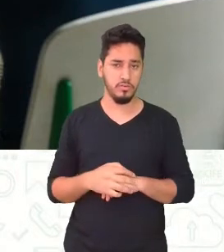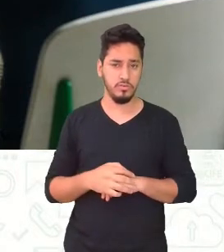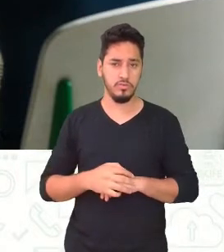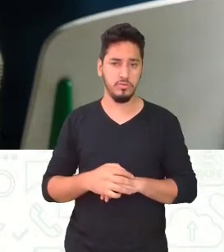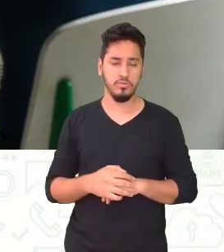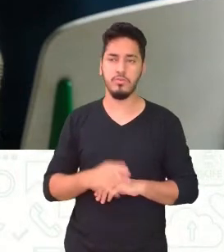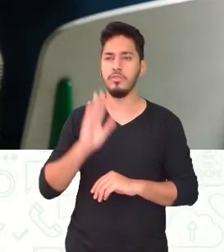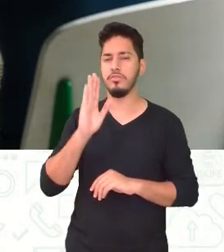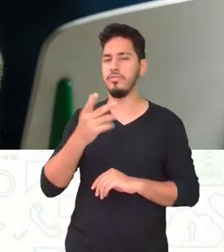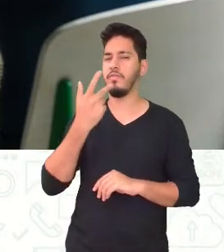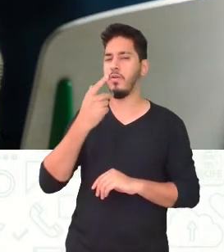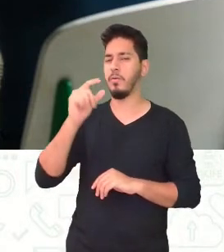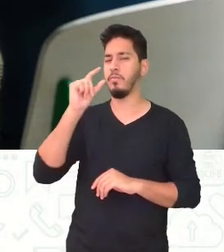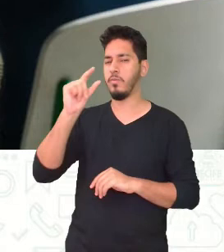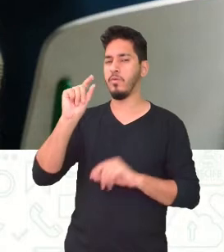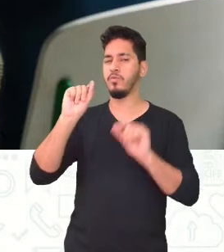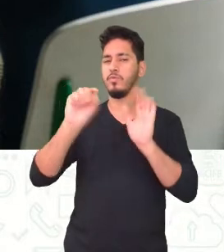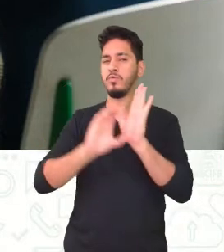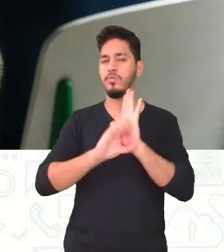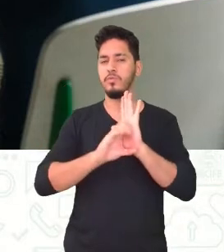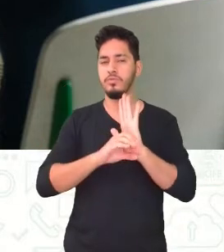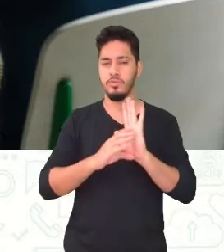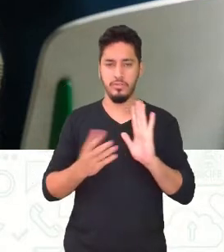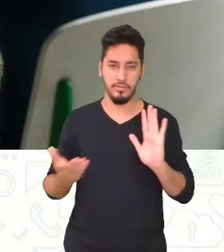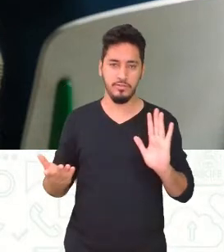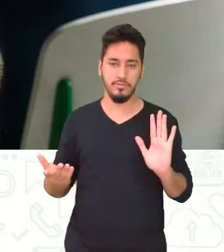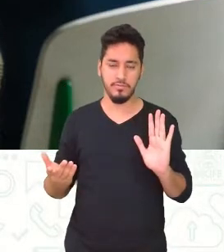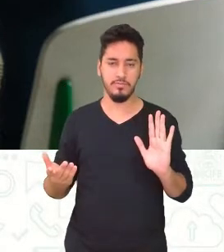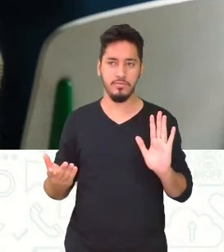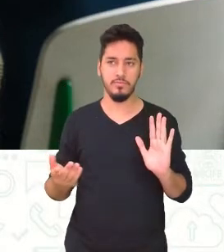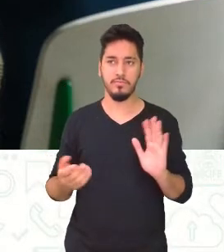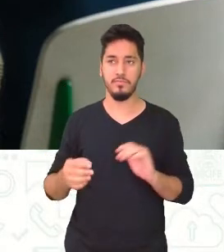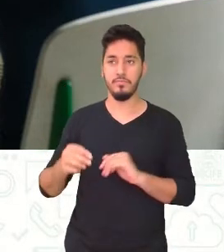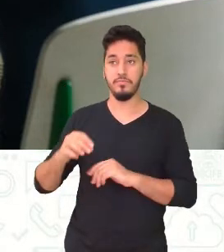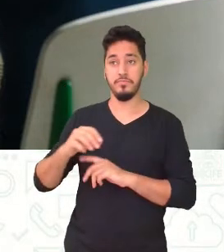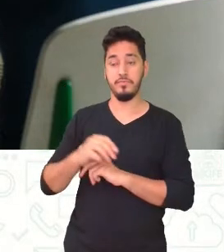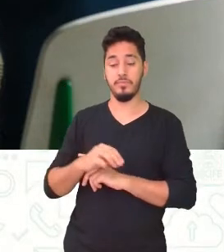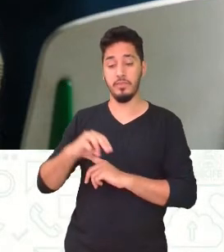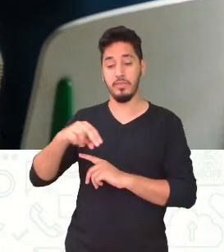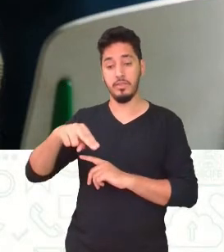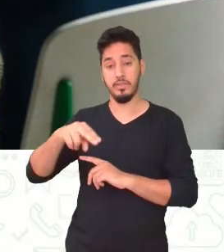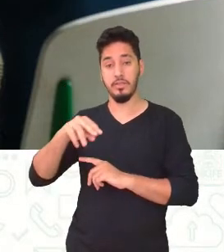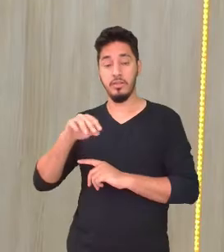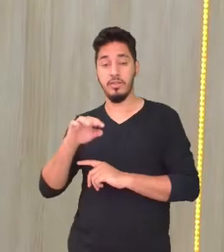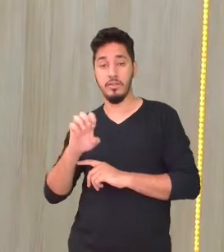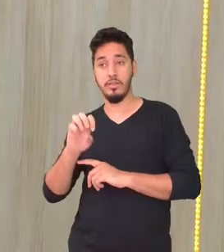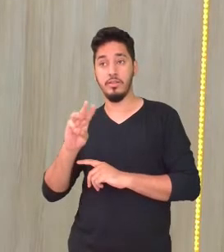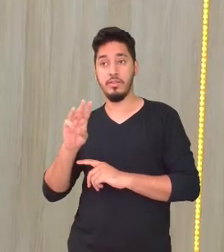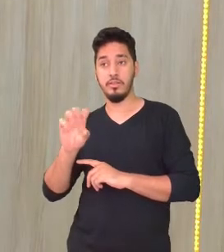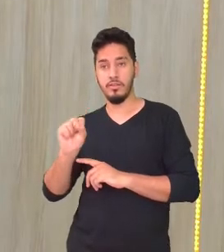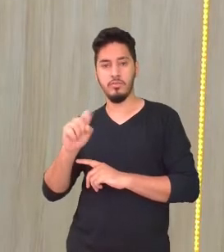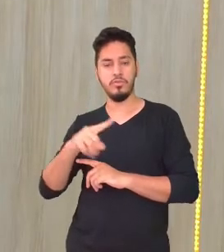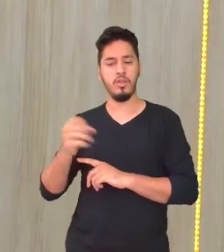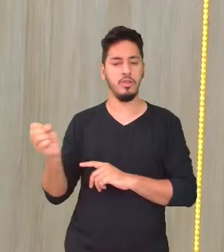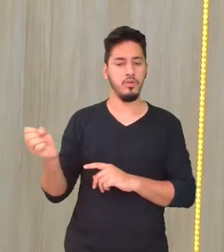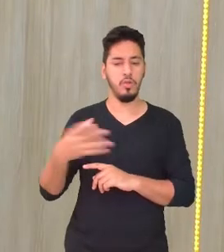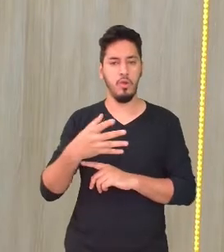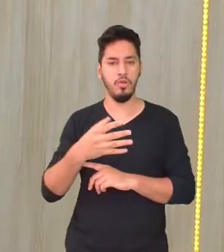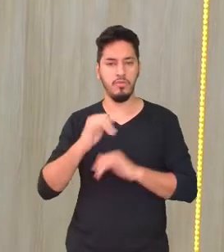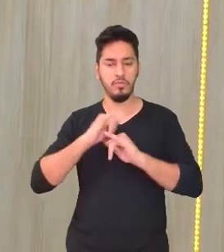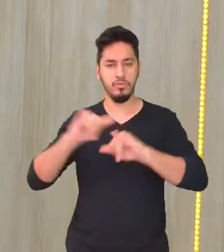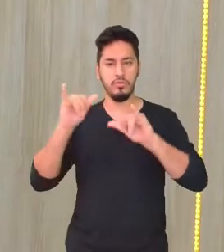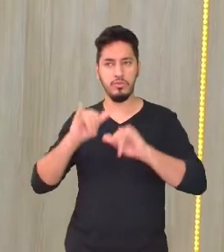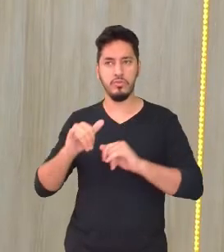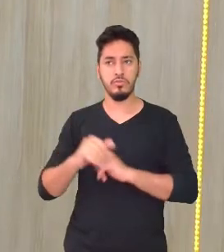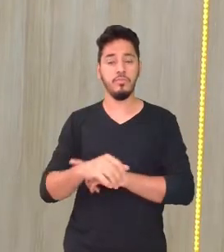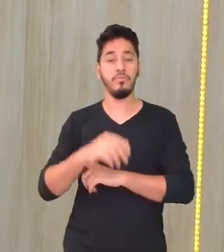já adiantou um pouco do conceito disso, né? News é notícia, certo? Ou novas, né? É notícia.